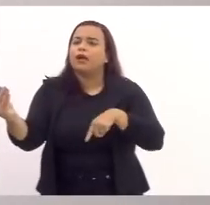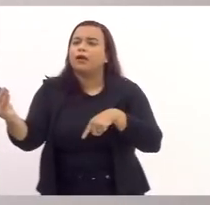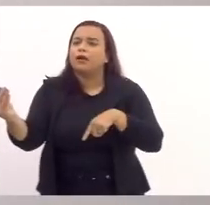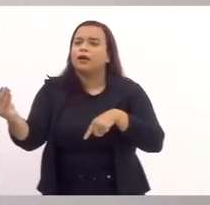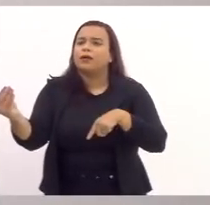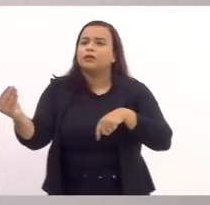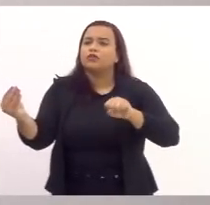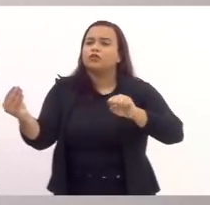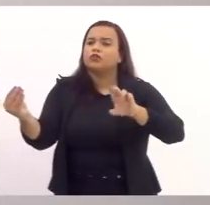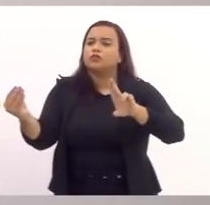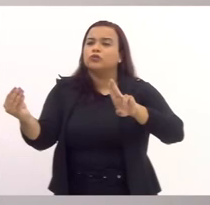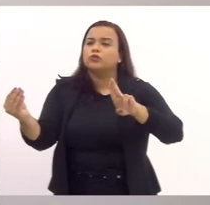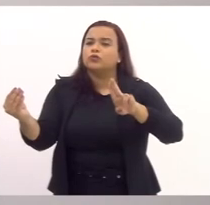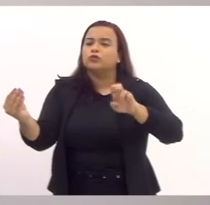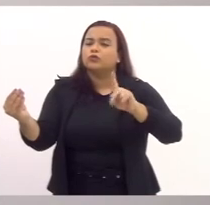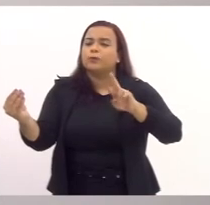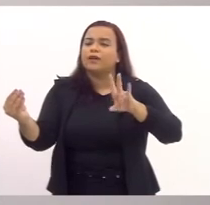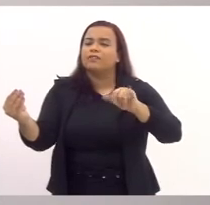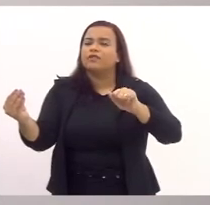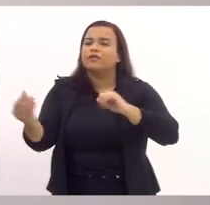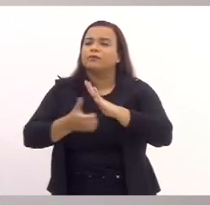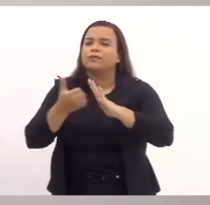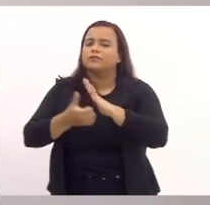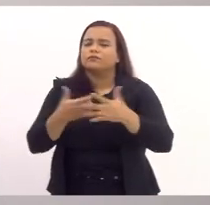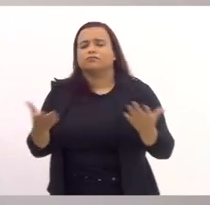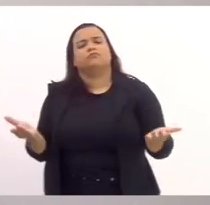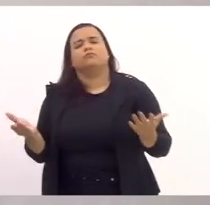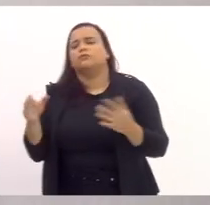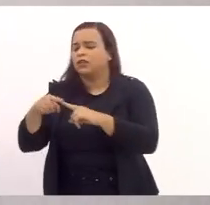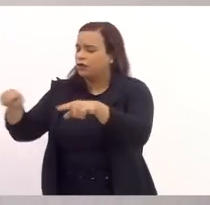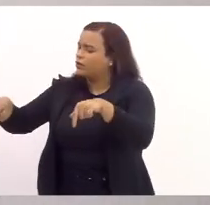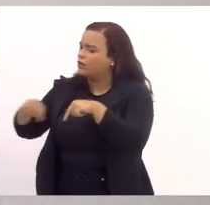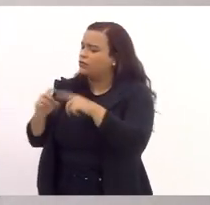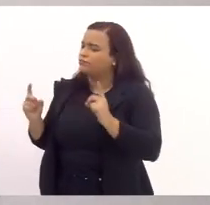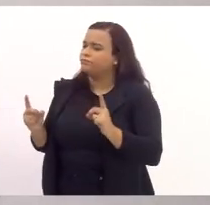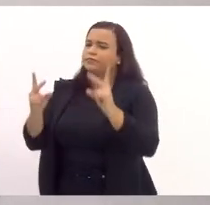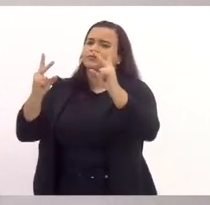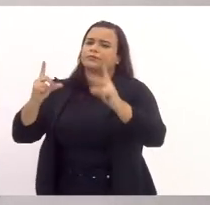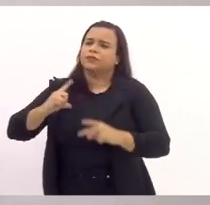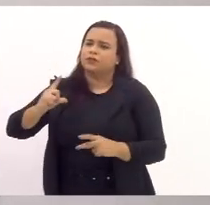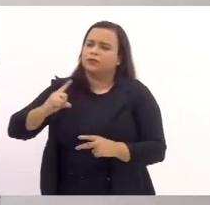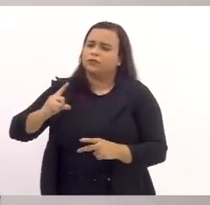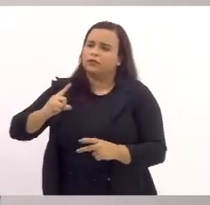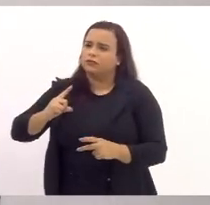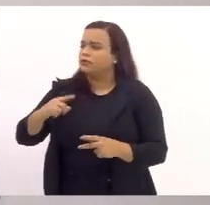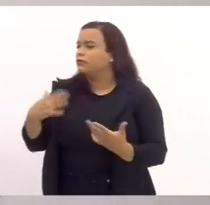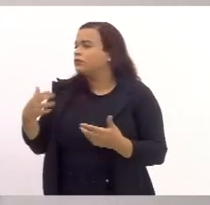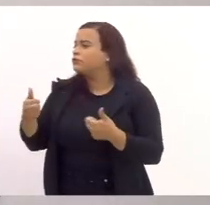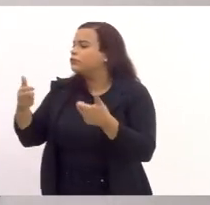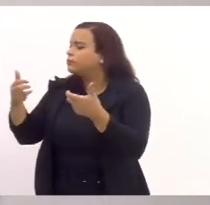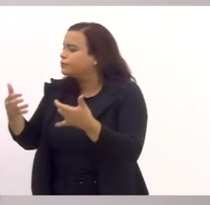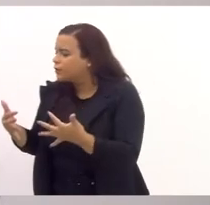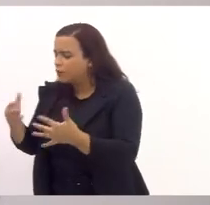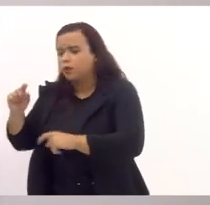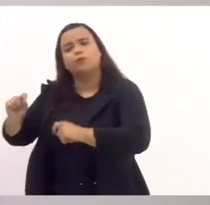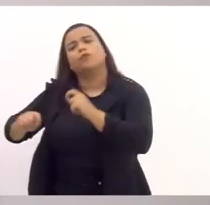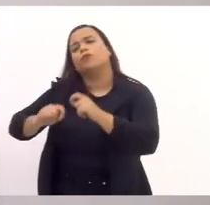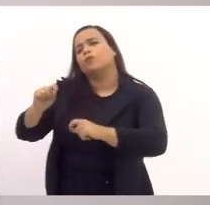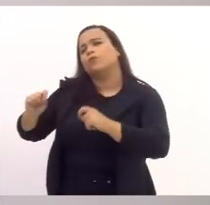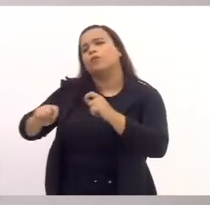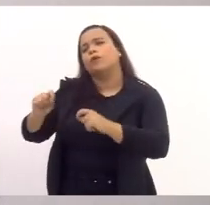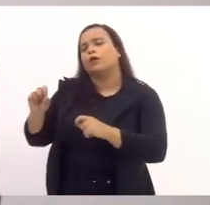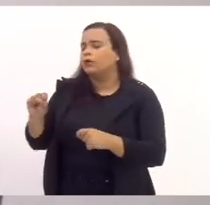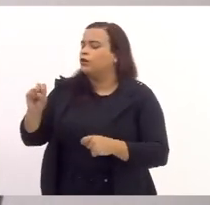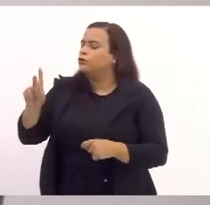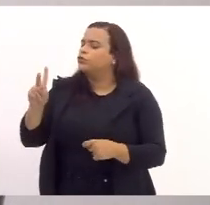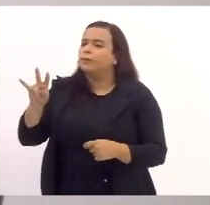da Supervia. Esse terreno foi vendido. E a alegação dada pela